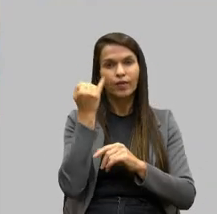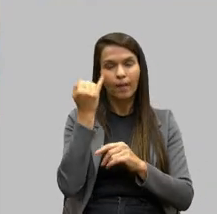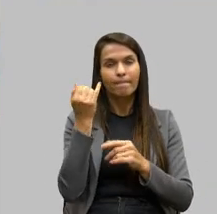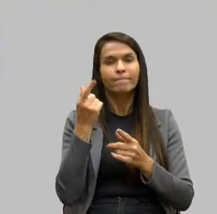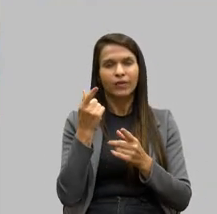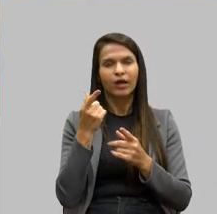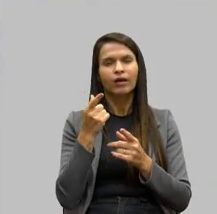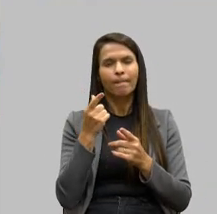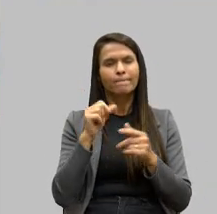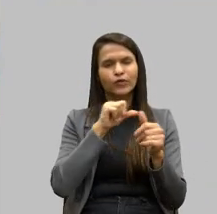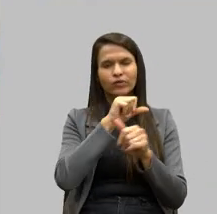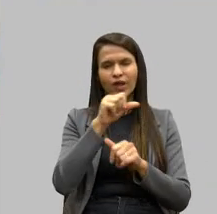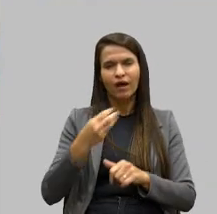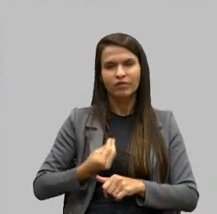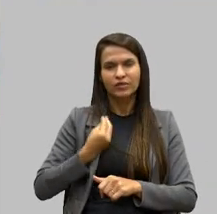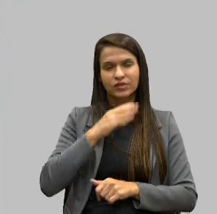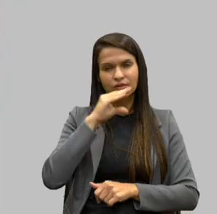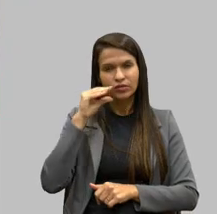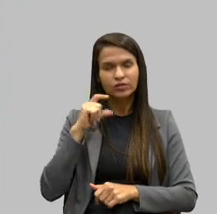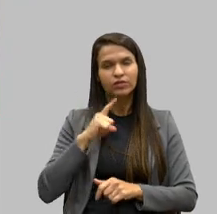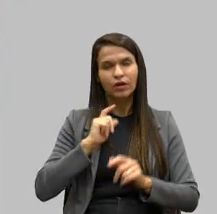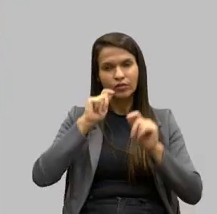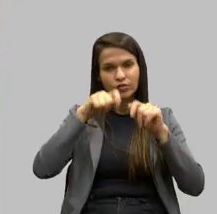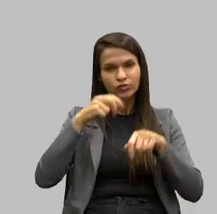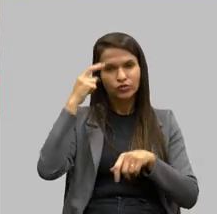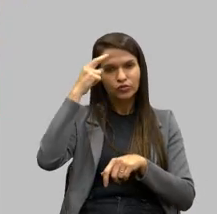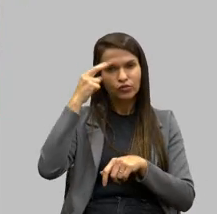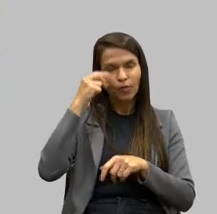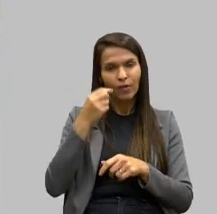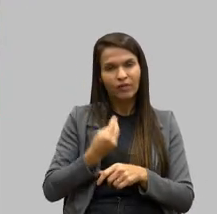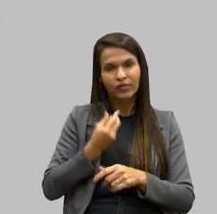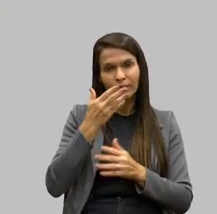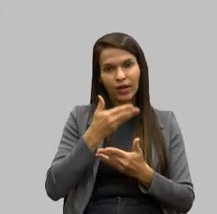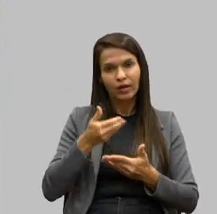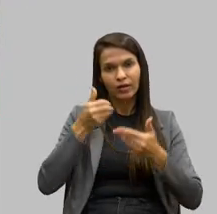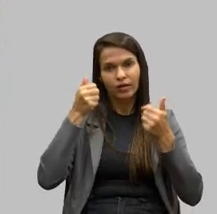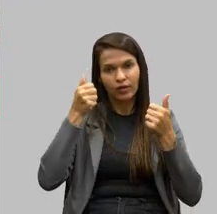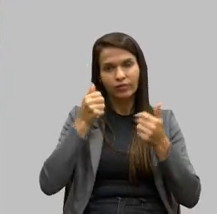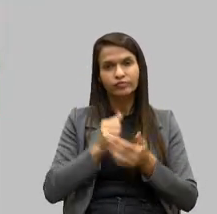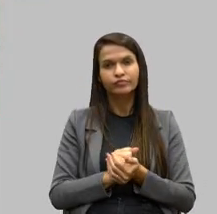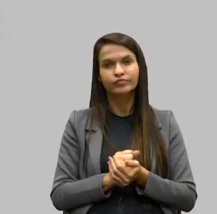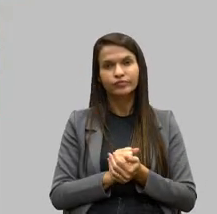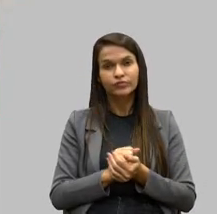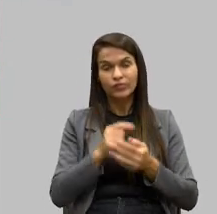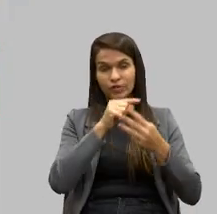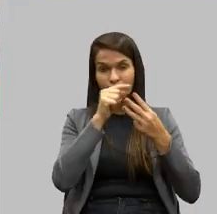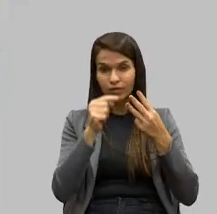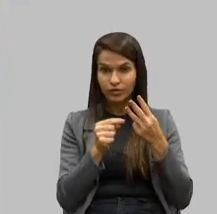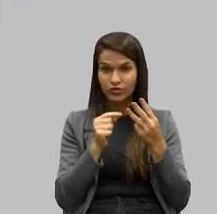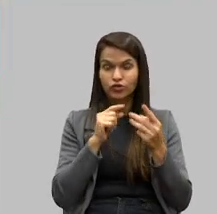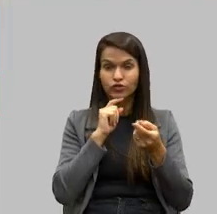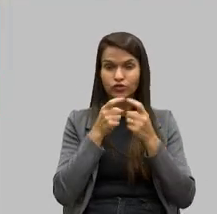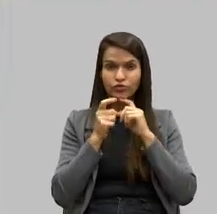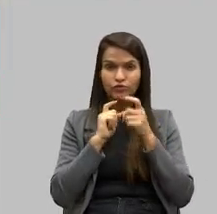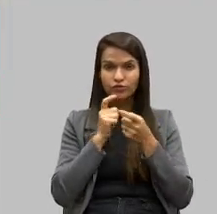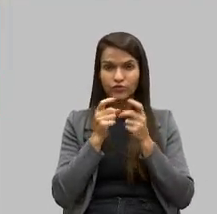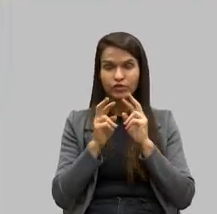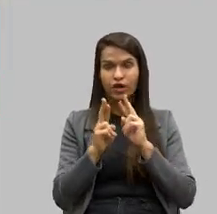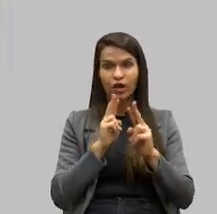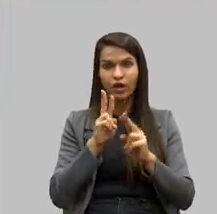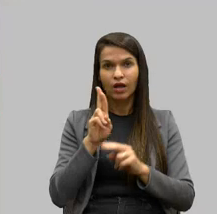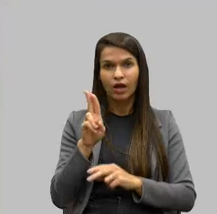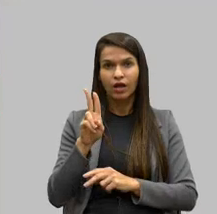desses adolescentes, para que eles tenham condição de sonhar com uma vida melhor. Então, são esses três questionamentos em relação ao custeio da RU,